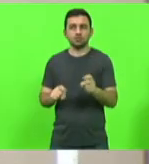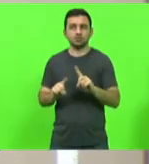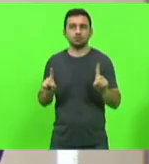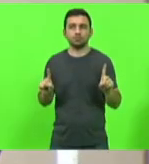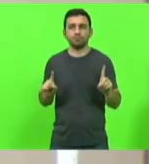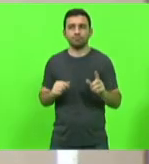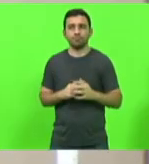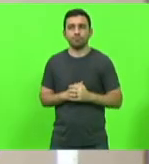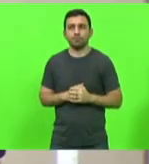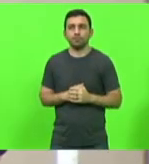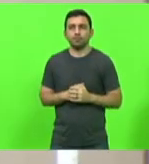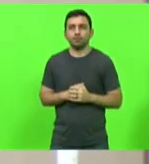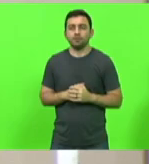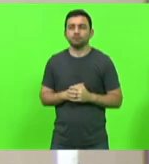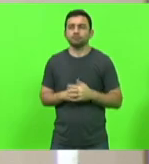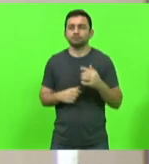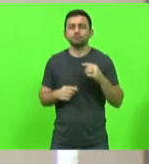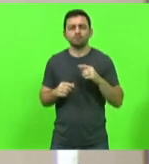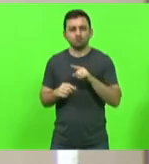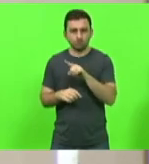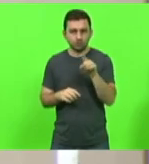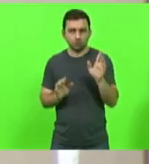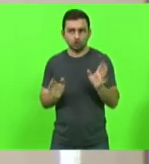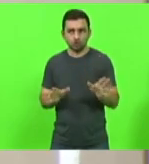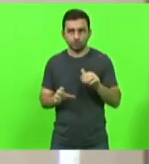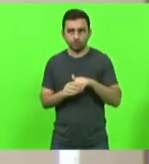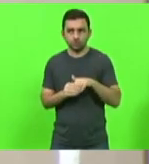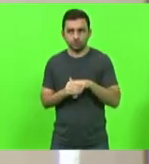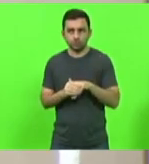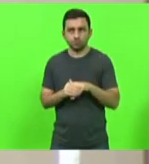Consulto, senhores e senhoras deputadas, se todos exercem seu direito de voto.